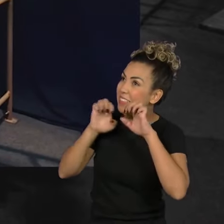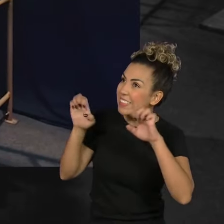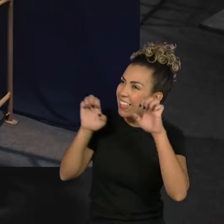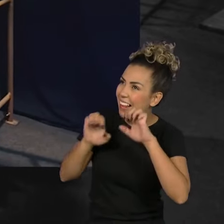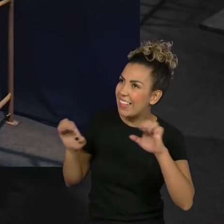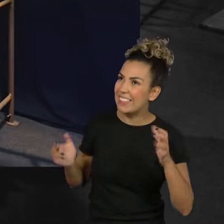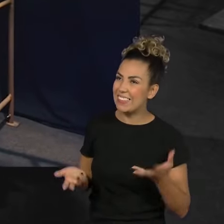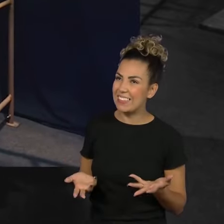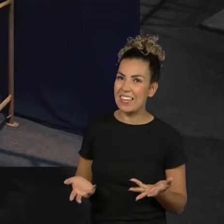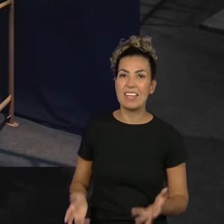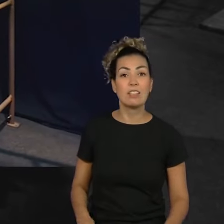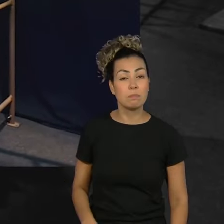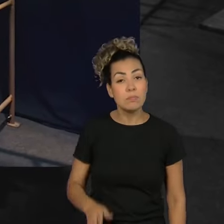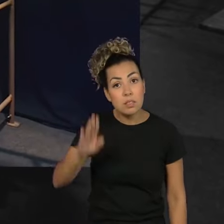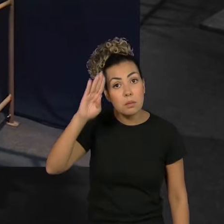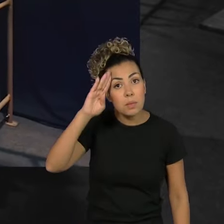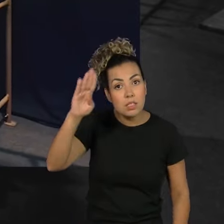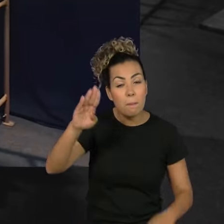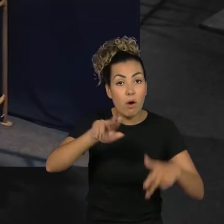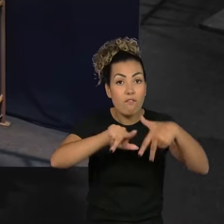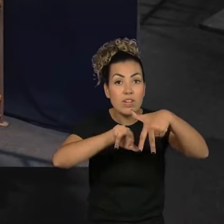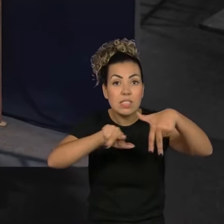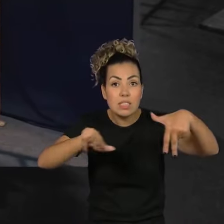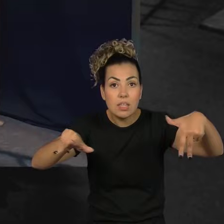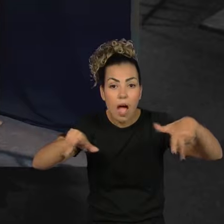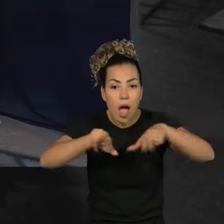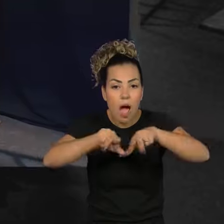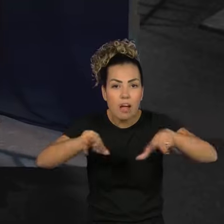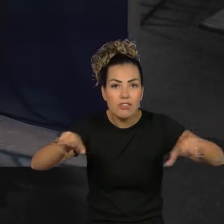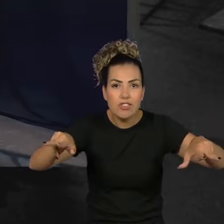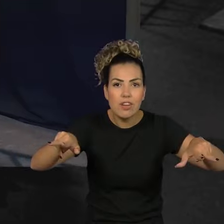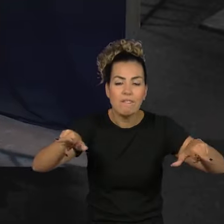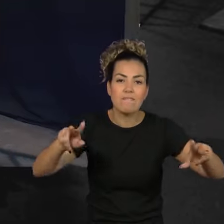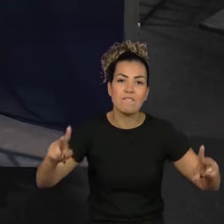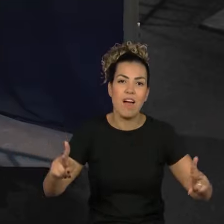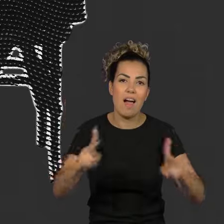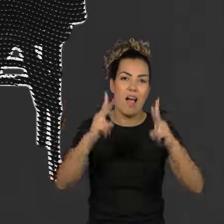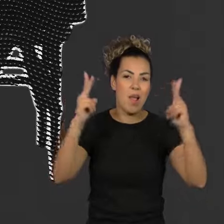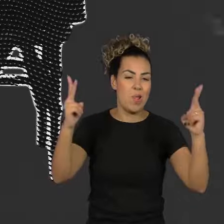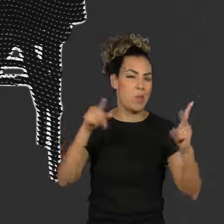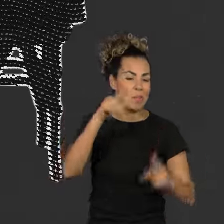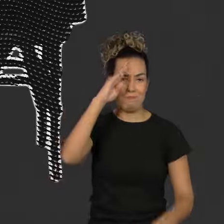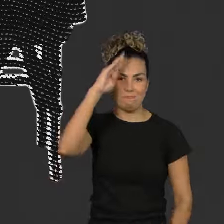Evangelista valorização da diversidade hum premissa fundamental